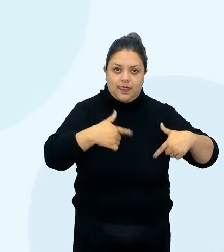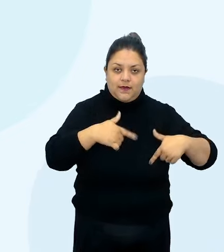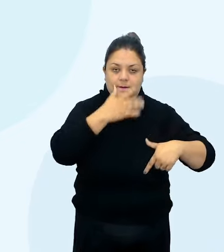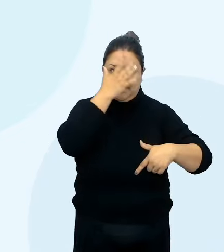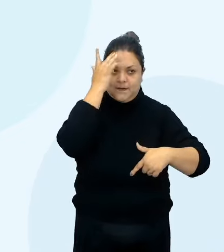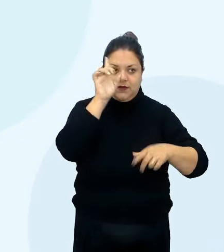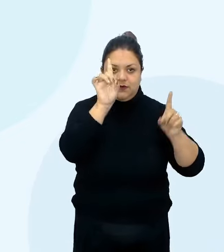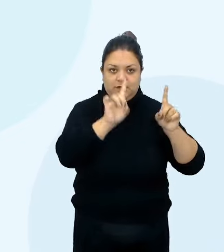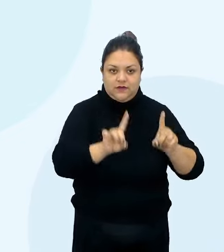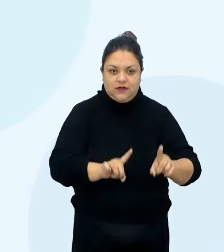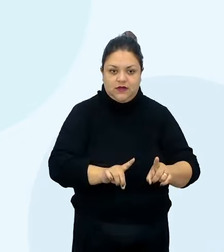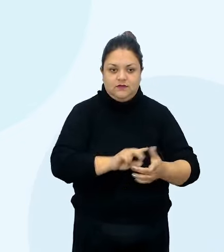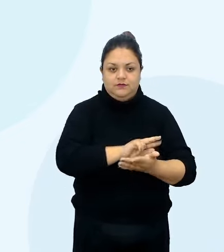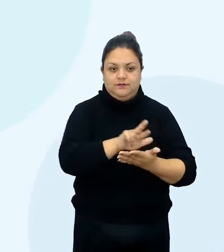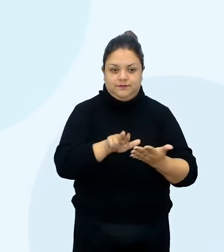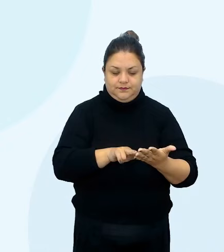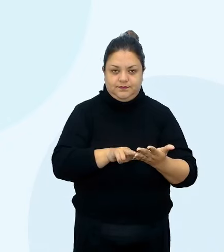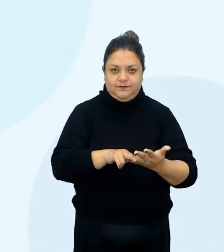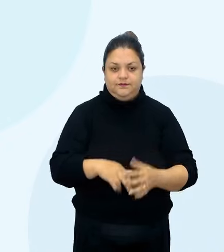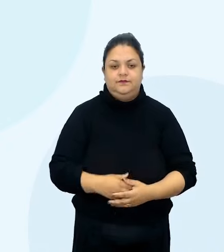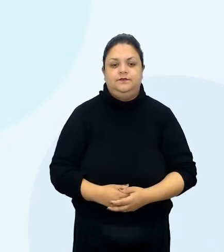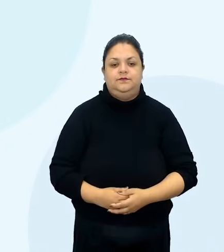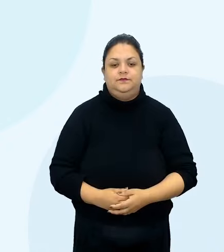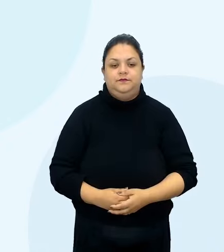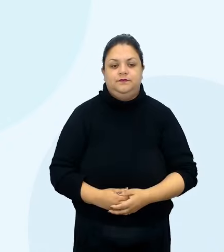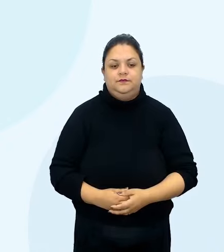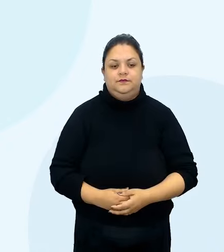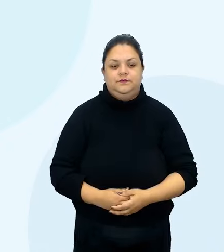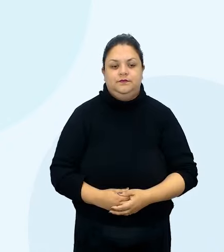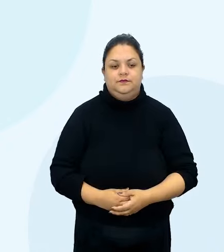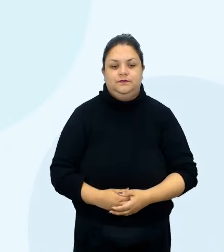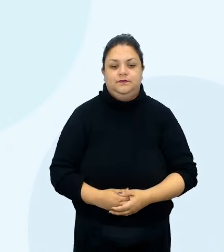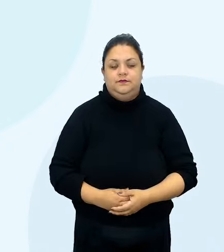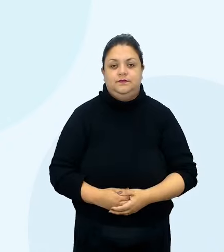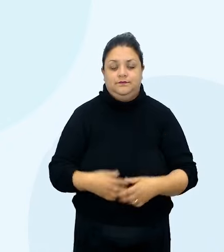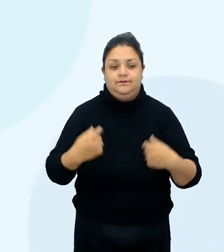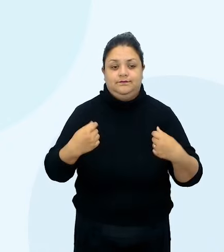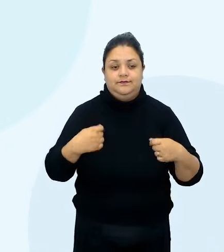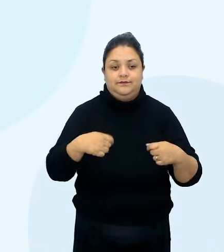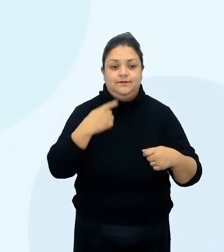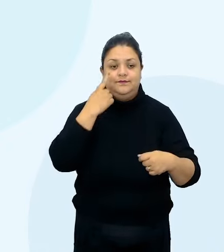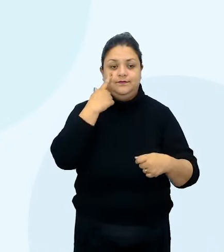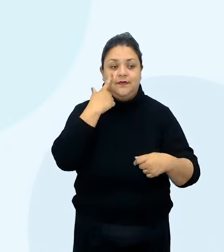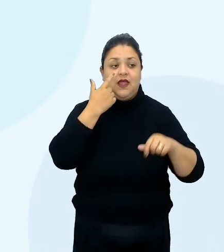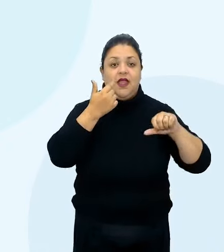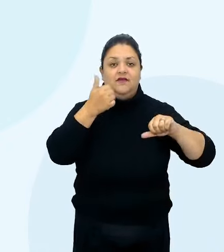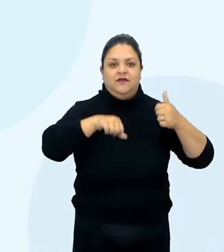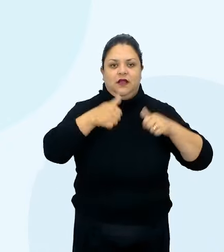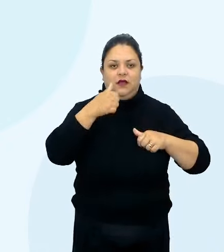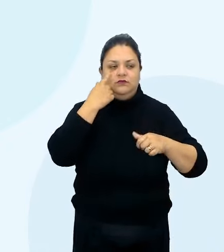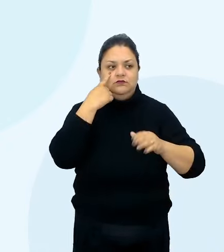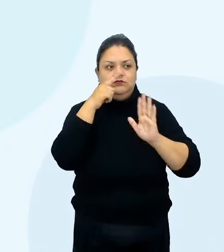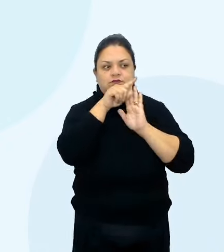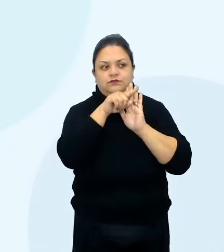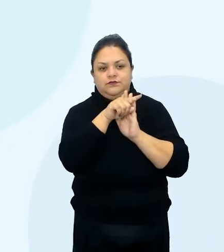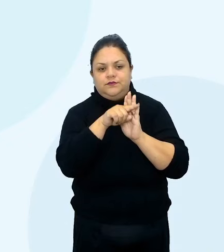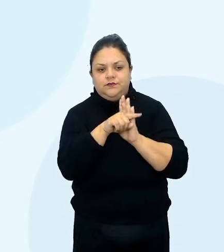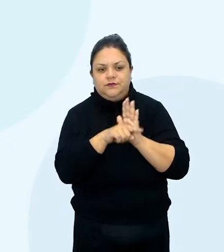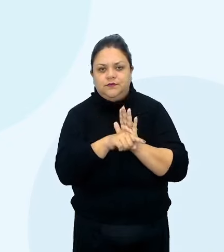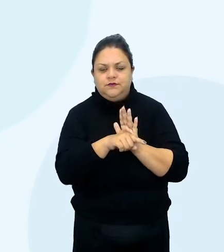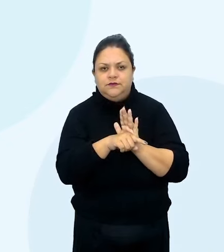com deficiência múltipla sensorial, é a avaliação do estudante, né? Por que a gente fala de